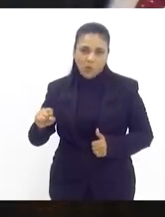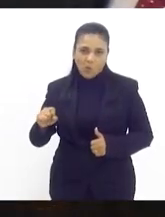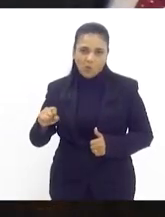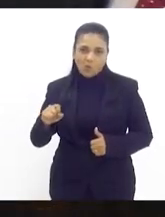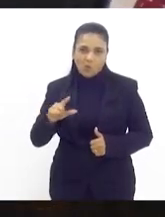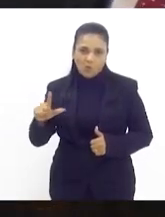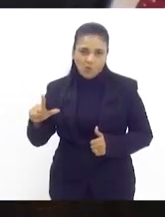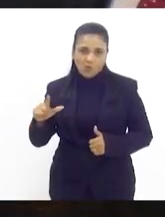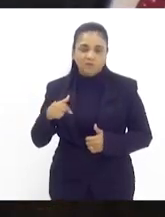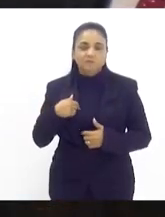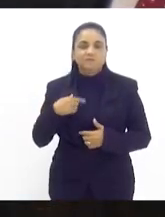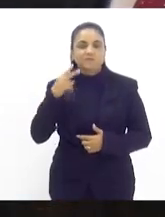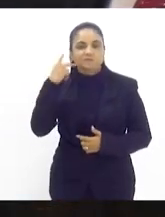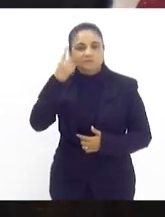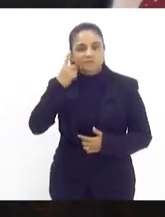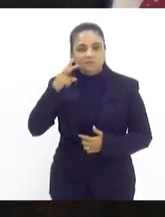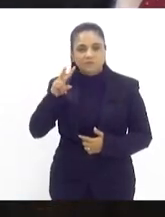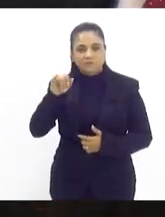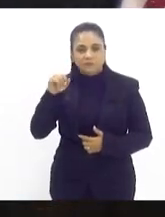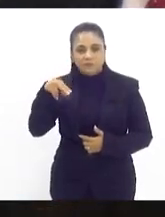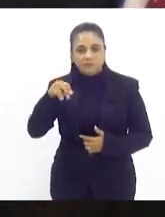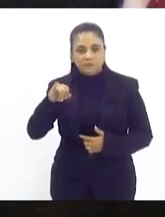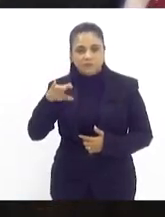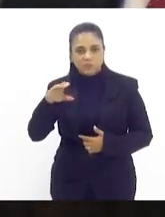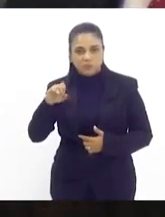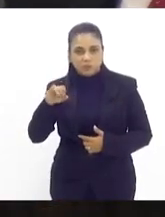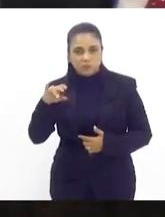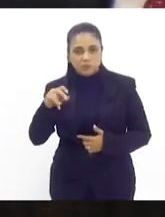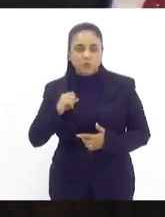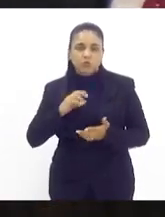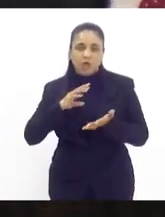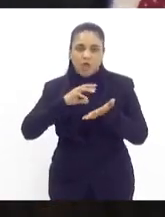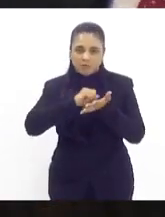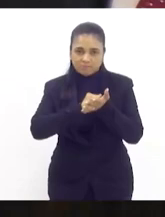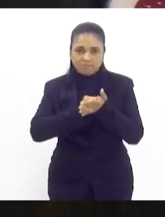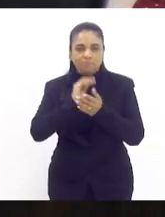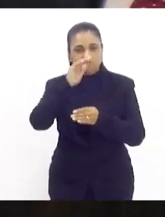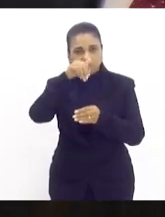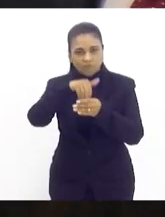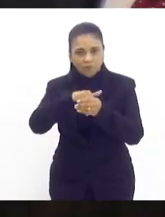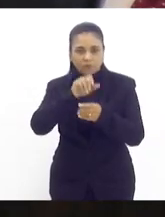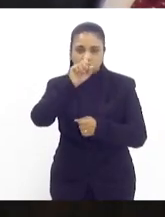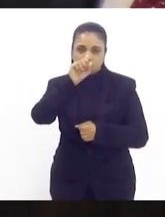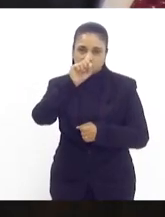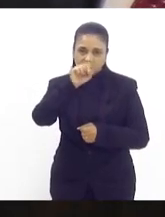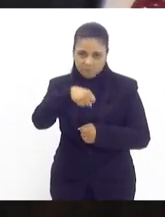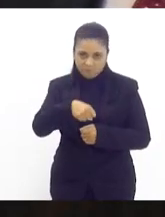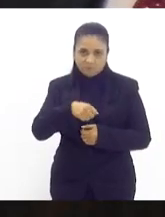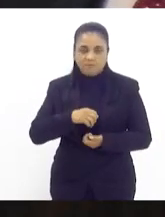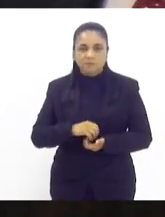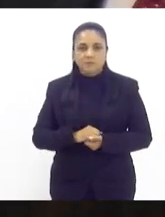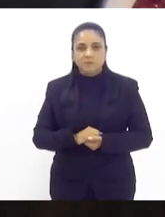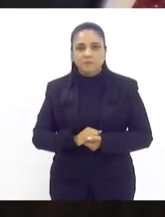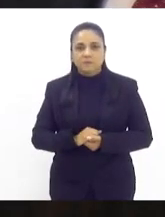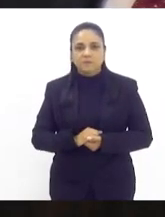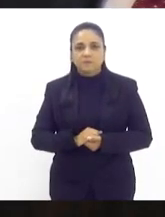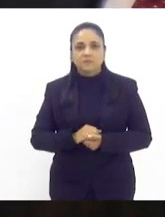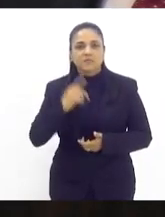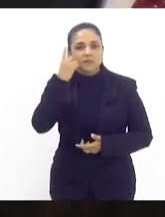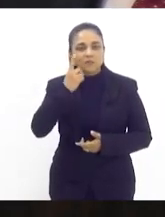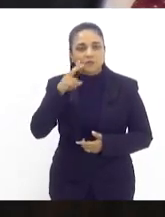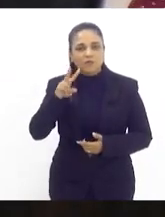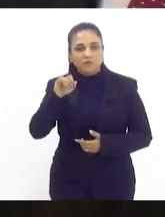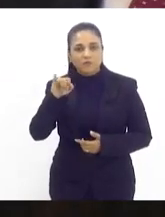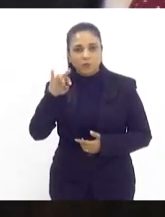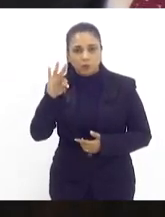Deputado Vinícius Cozzolino. Votou e deixou consignado o voto sim. Deputado